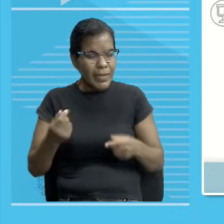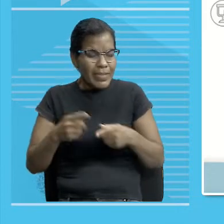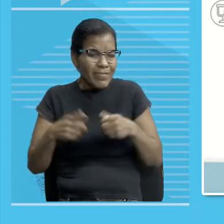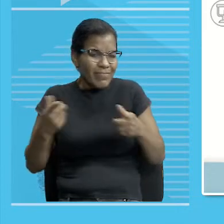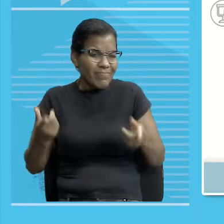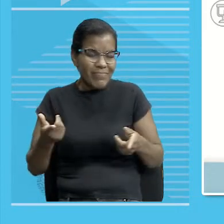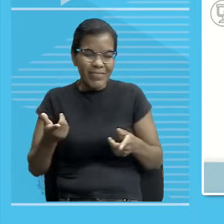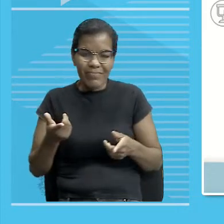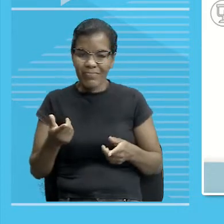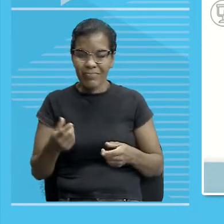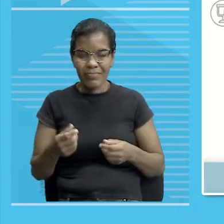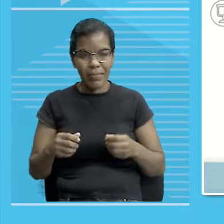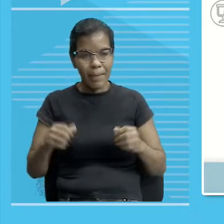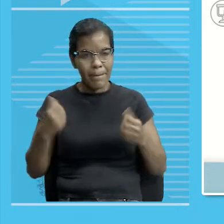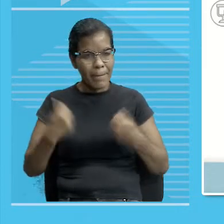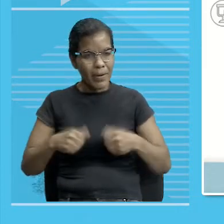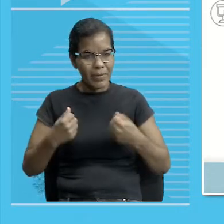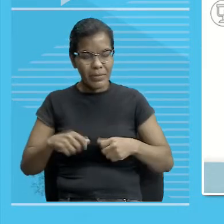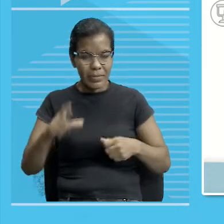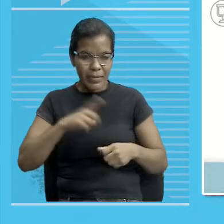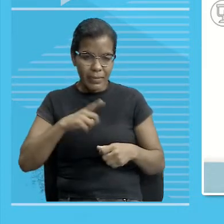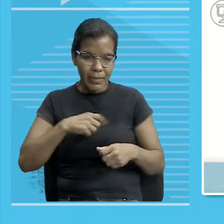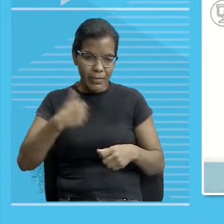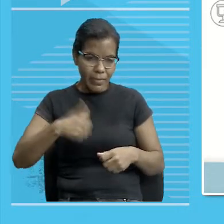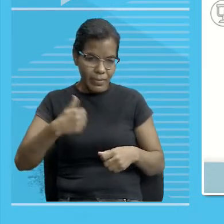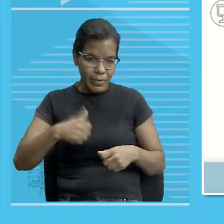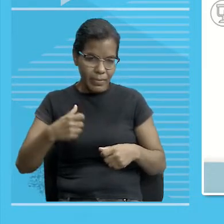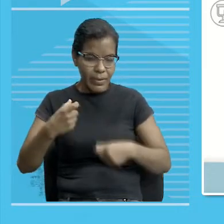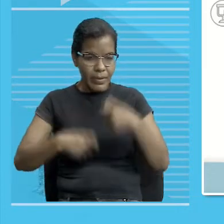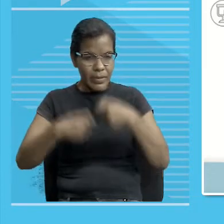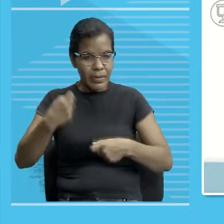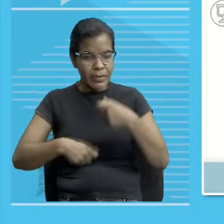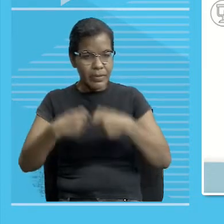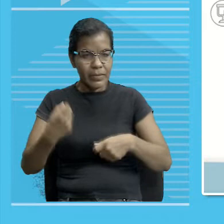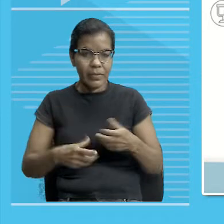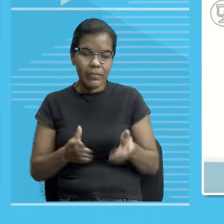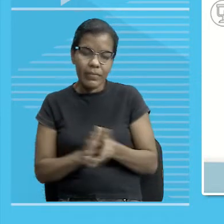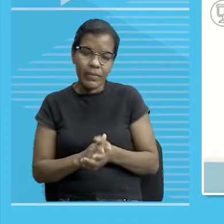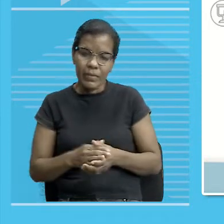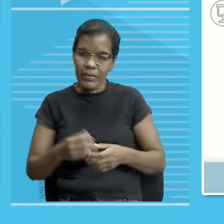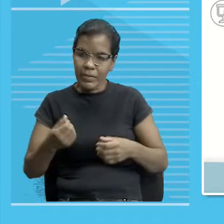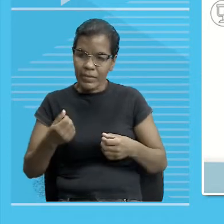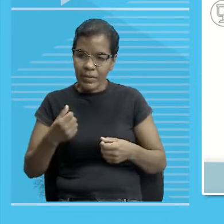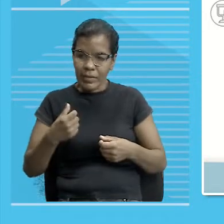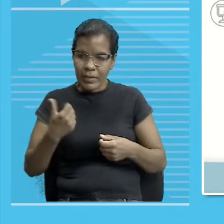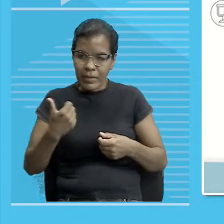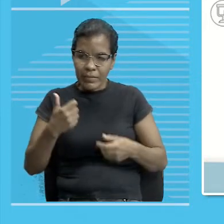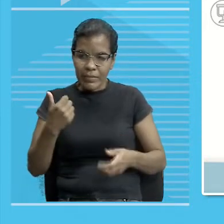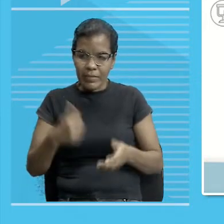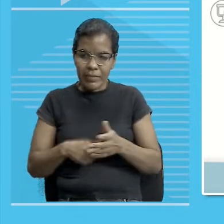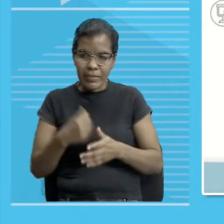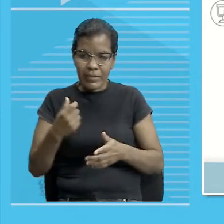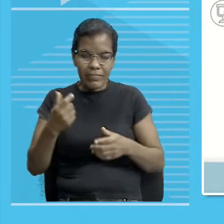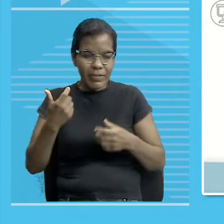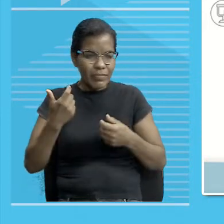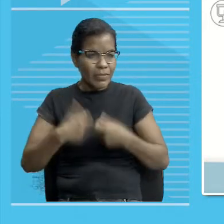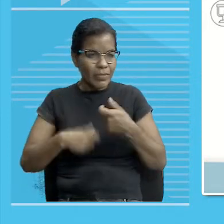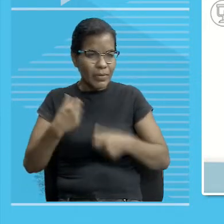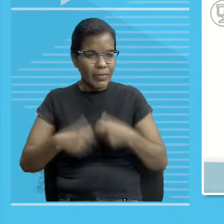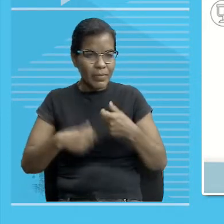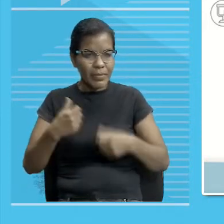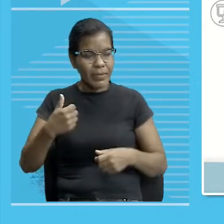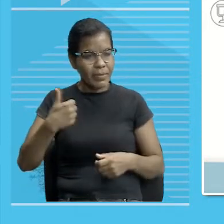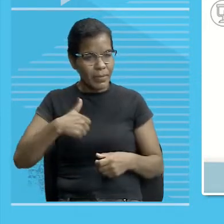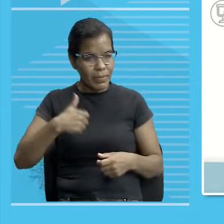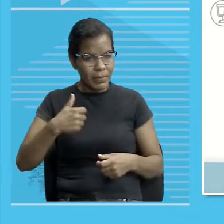preparada para ter minha primeira relação sexual ainda, eu acho que eu não estou preparado, sabe, para ter a minha